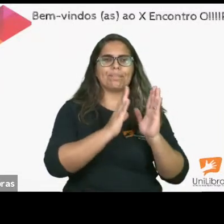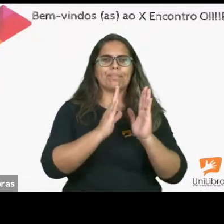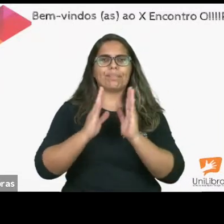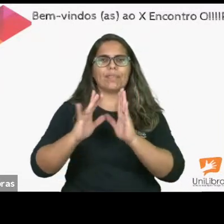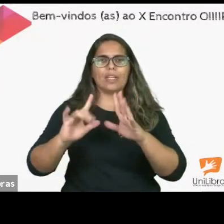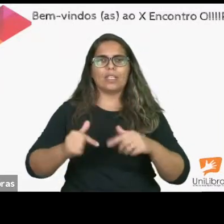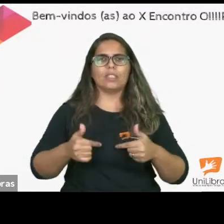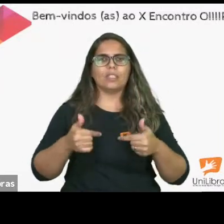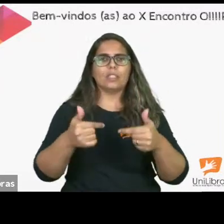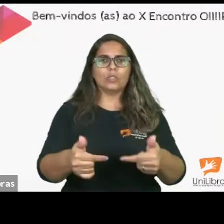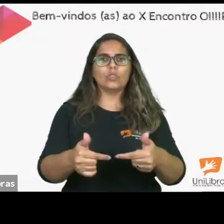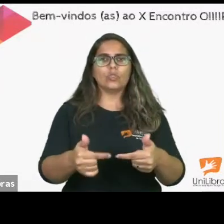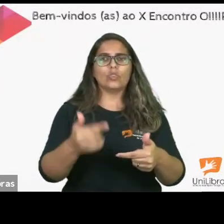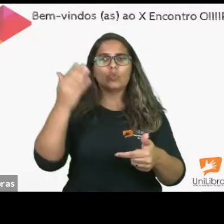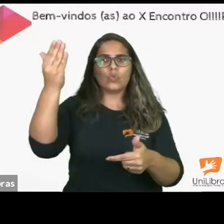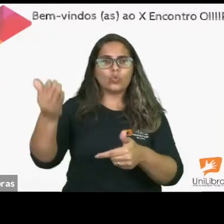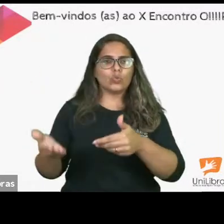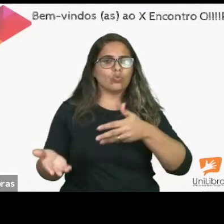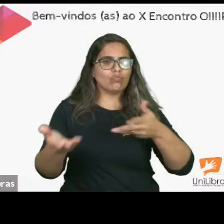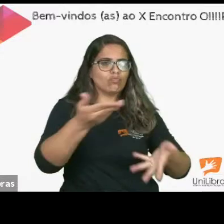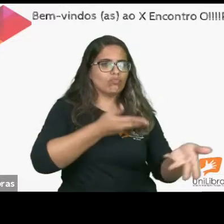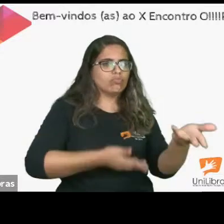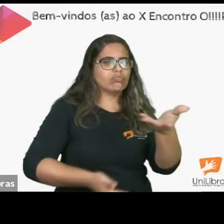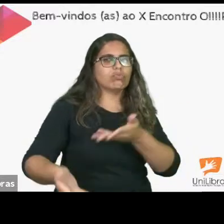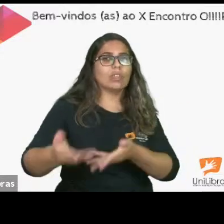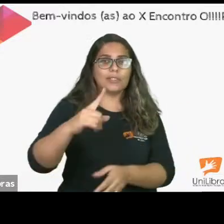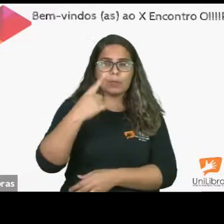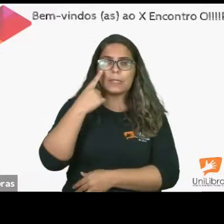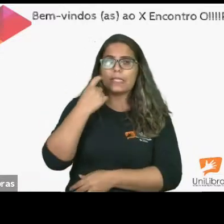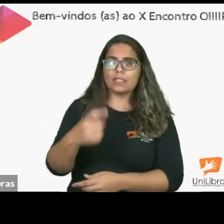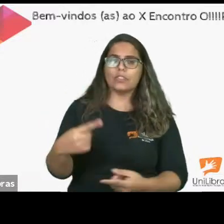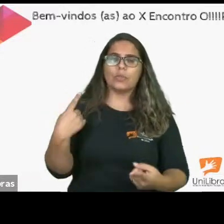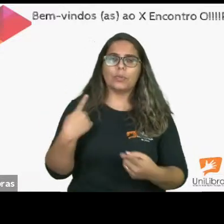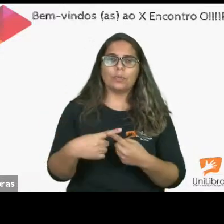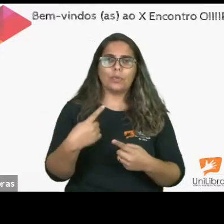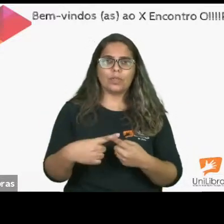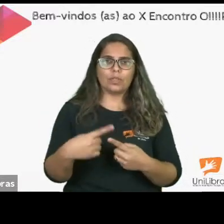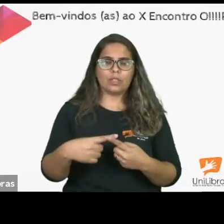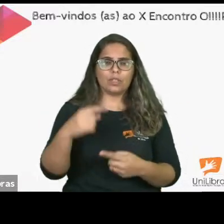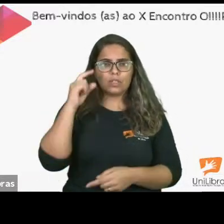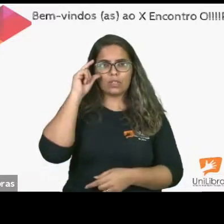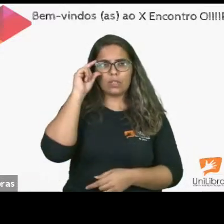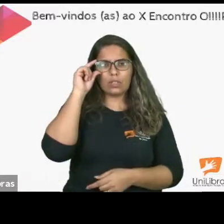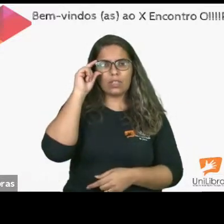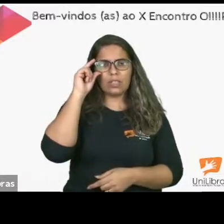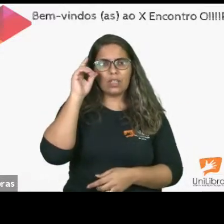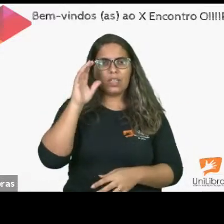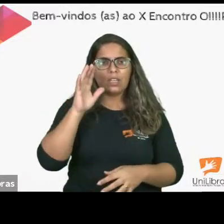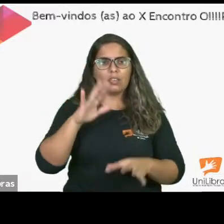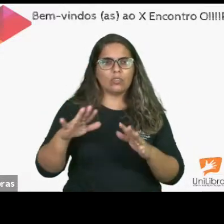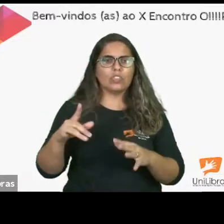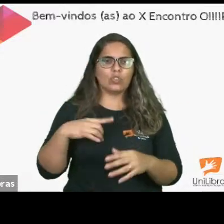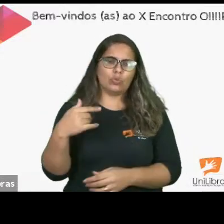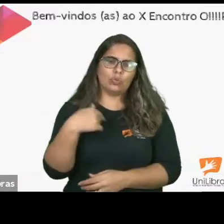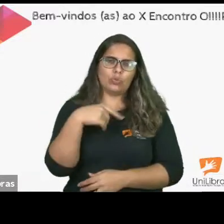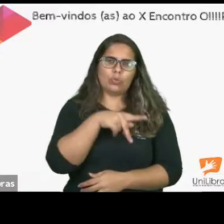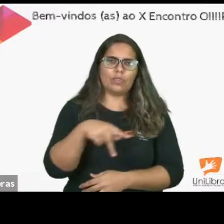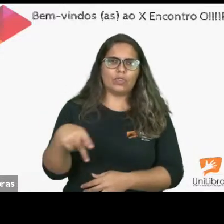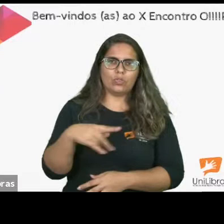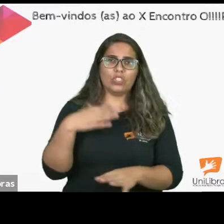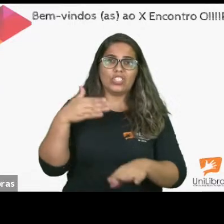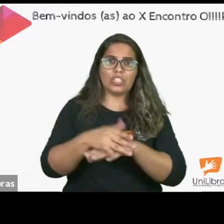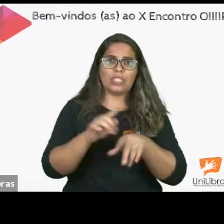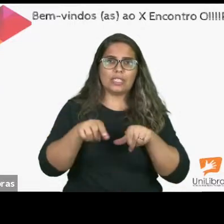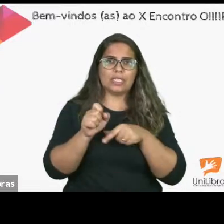ações uns com os outros. Isso é interessante porque muitas vezes nossos professores chegam em sala de aula